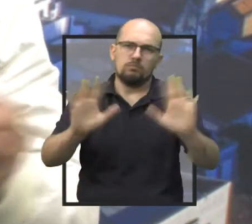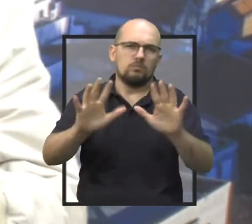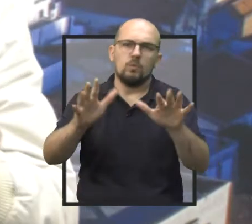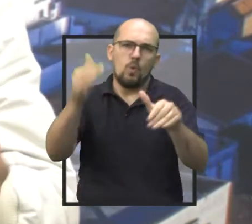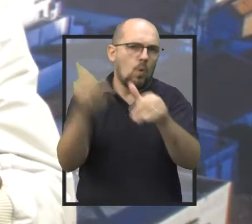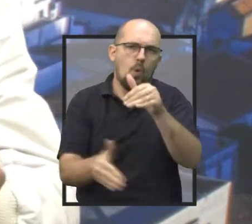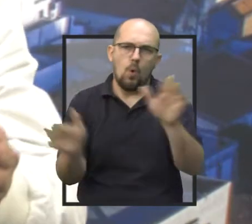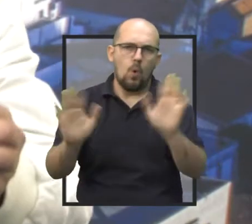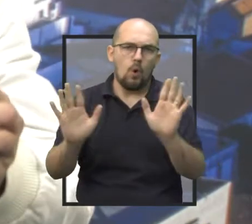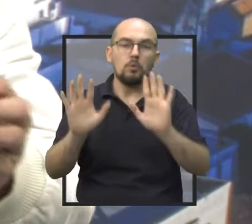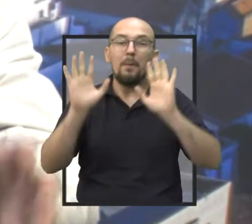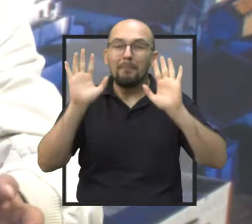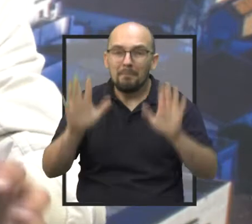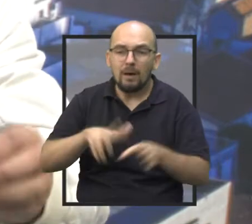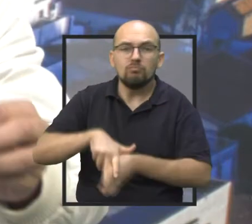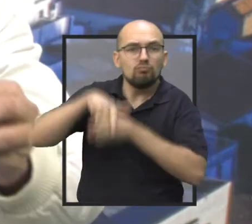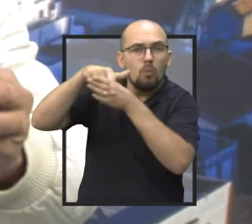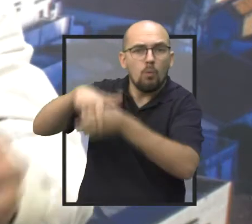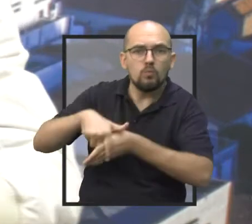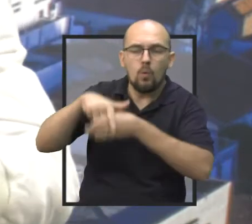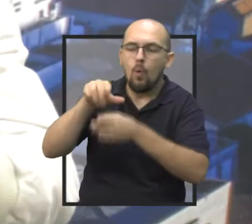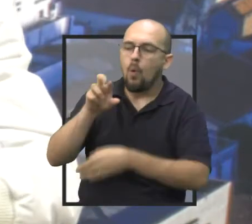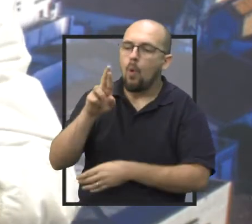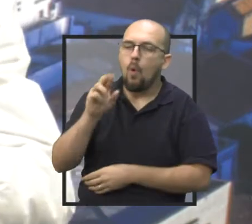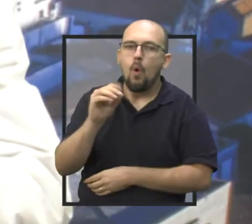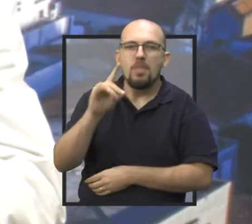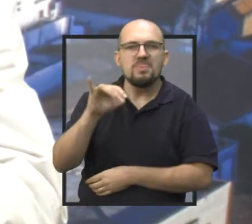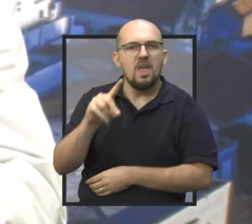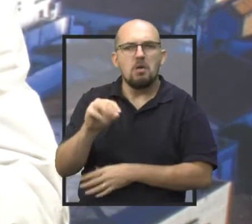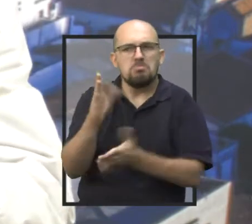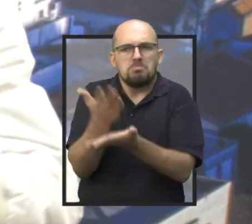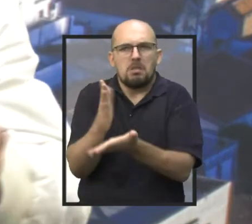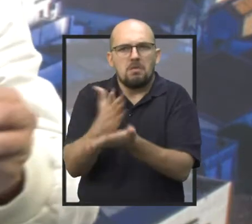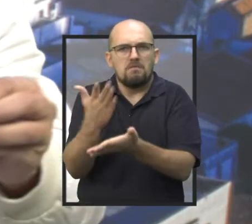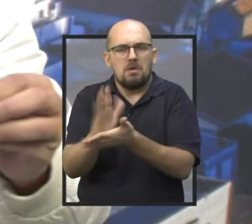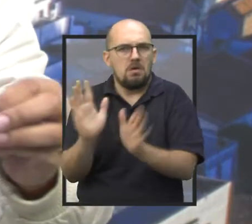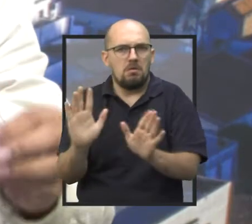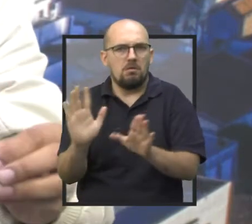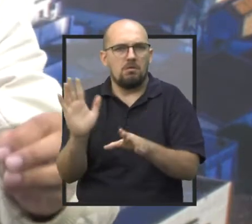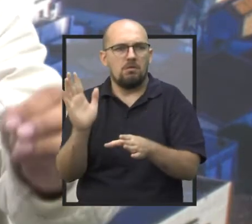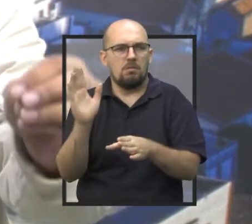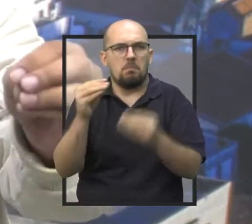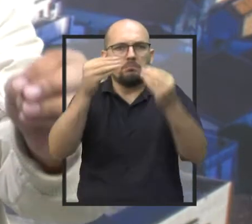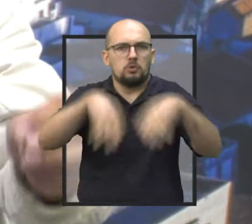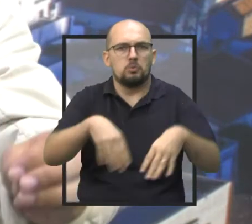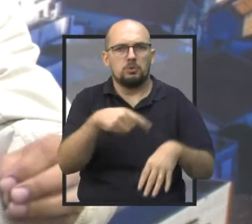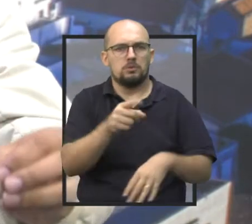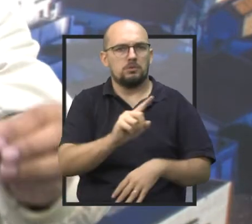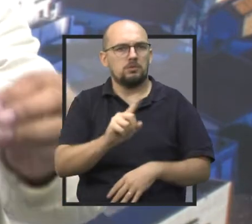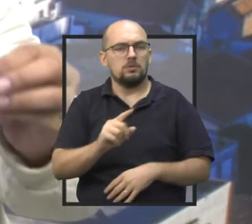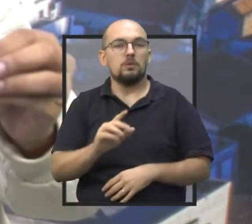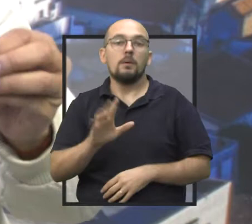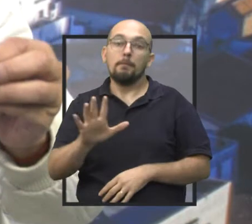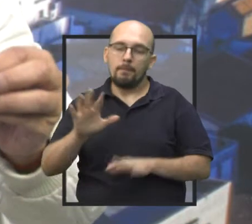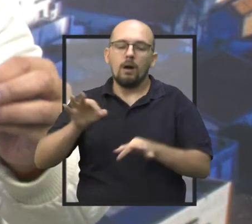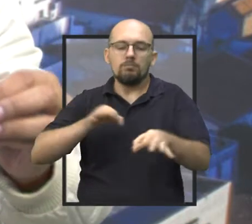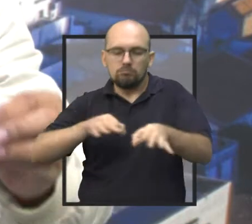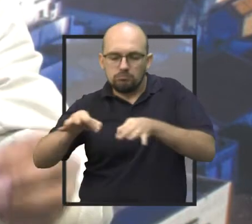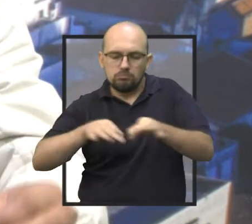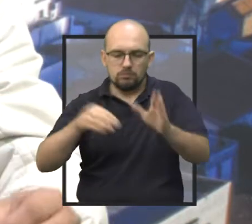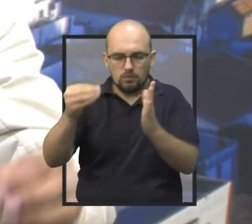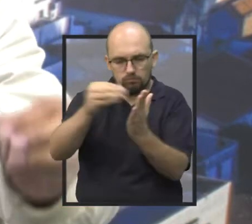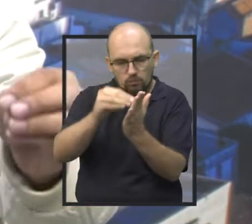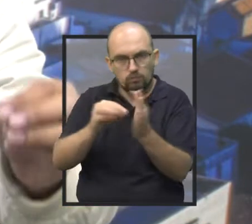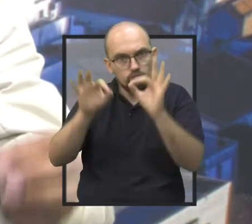não tem nada a ver o rodeio, a prova equestre, sim, de ajudar o animal. O que a gente tem que fazer é elaborar, porque isso aí só traz